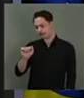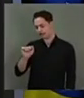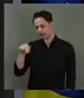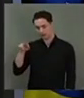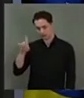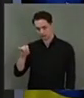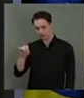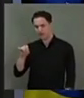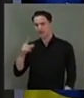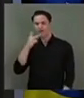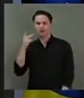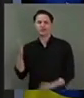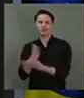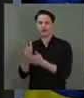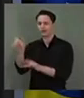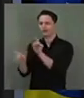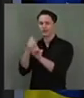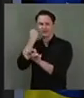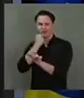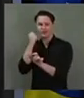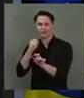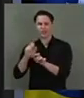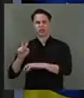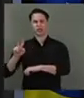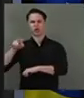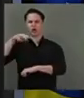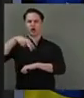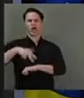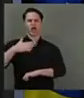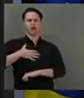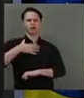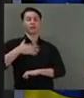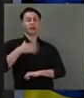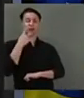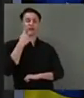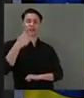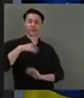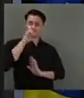discursos humanos. Esta casa tem uma comissão de direitos humanos.